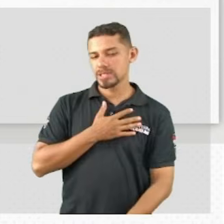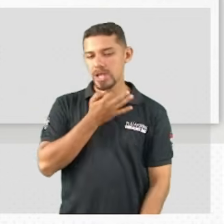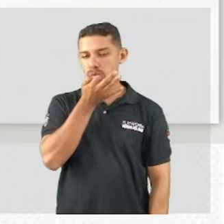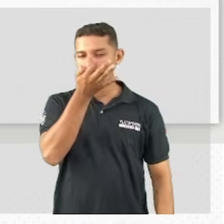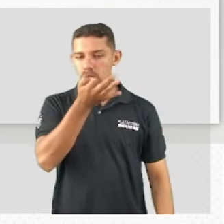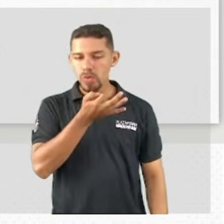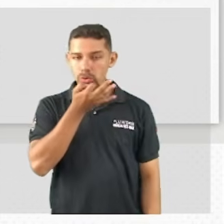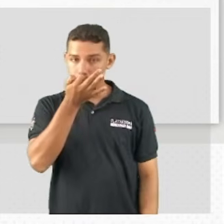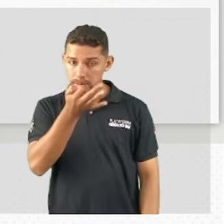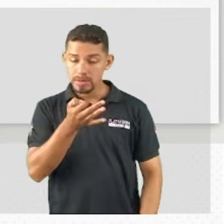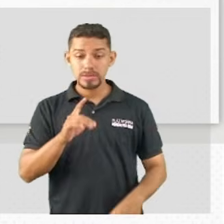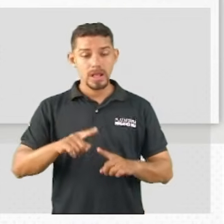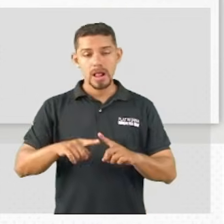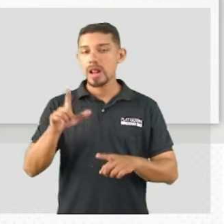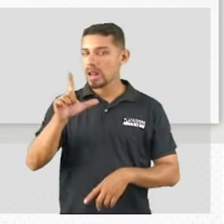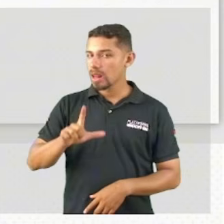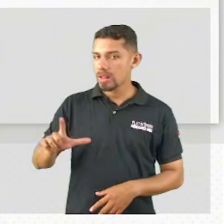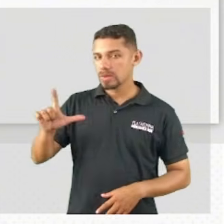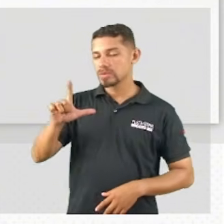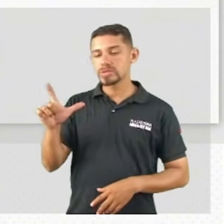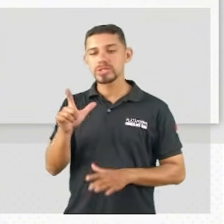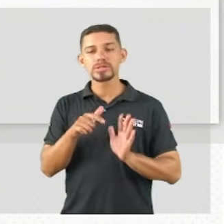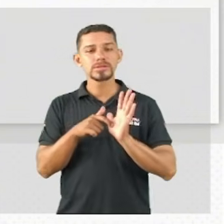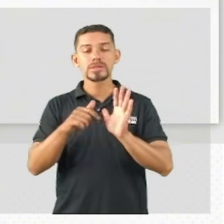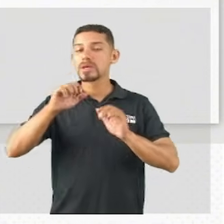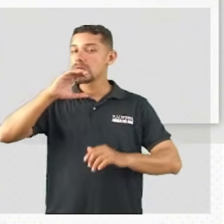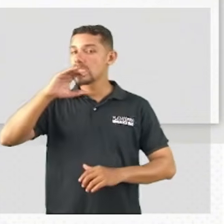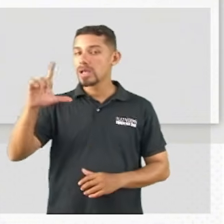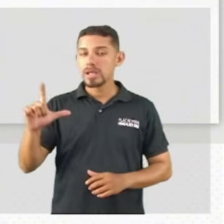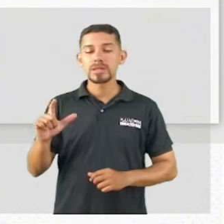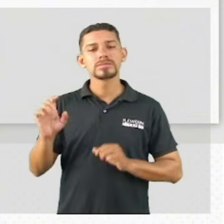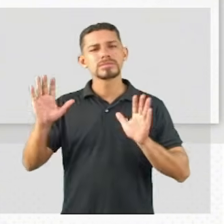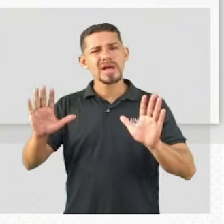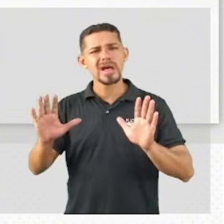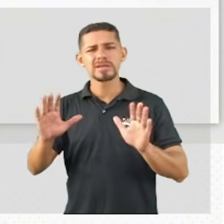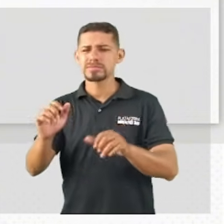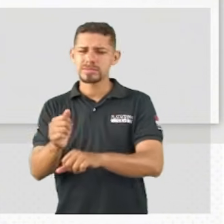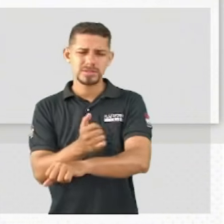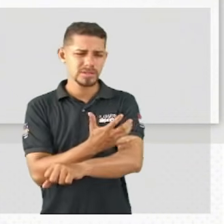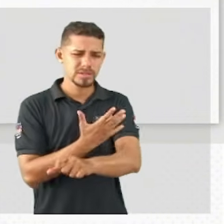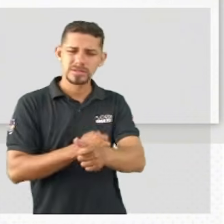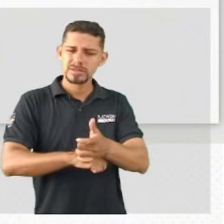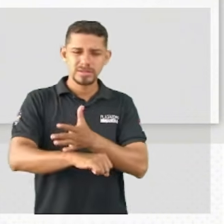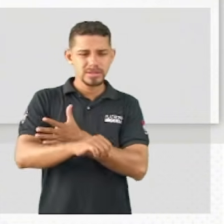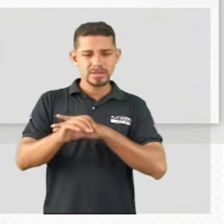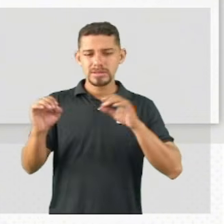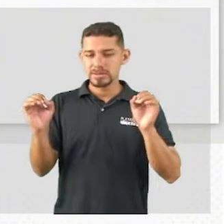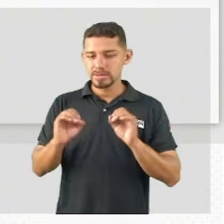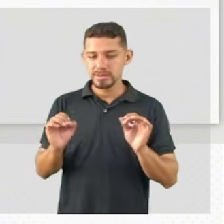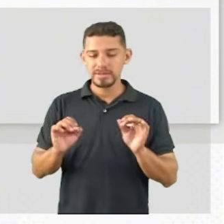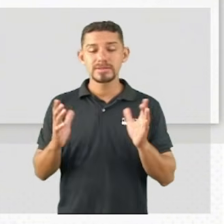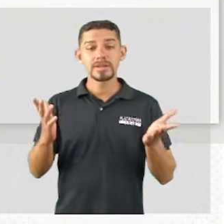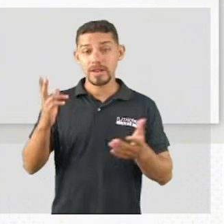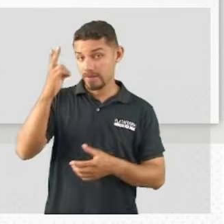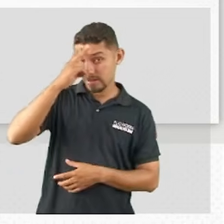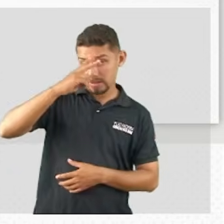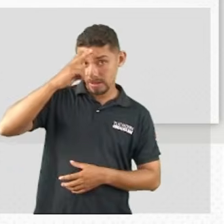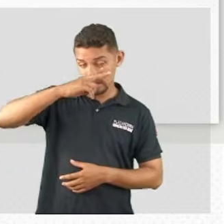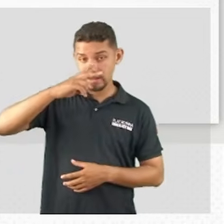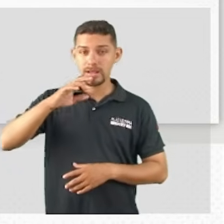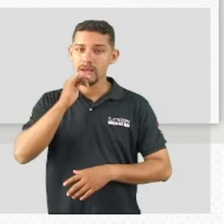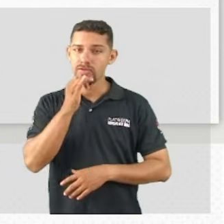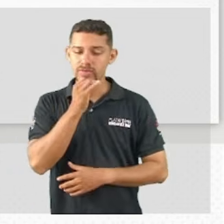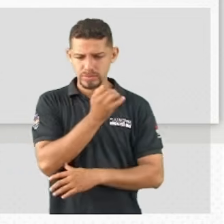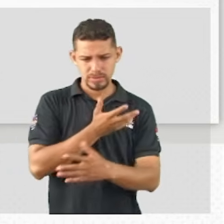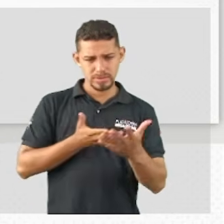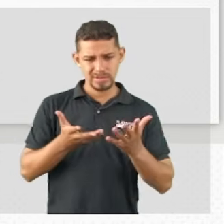argumentação, lógica e evidências claras, não apenas apelos emocionais. Então, se vocês lembrarem, se vocês já